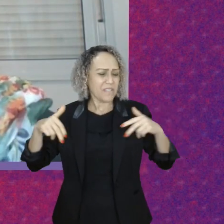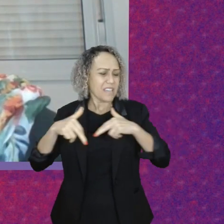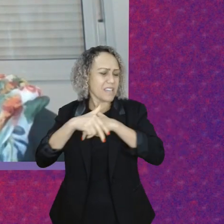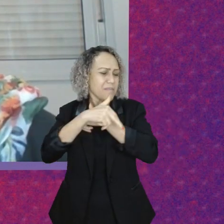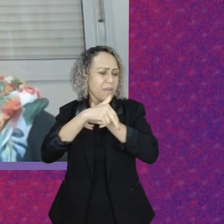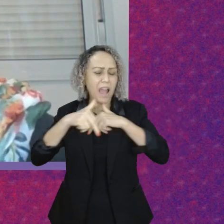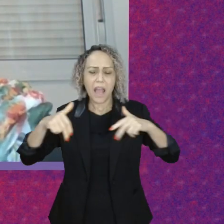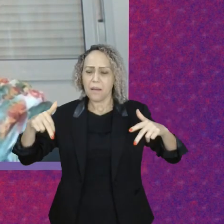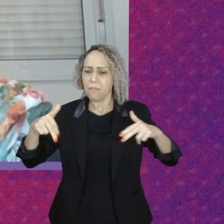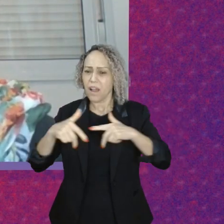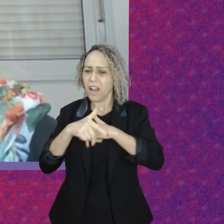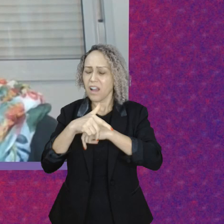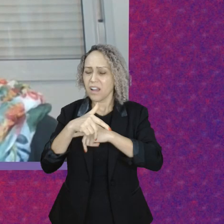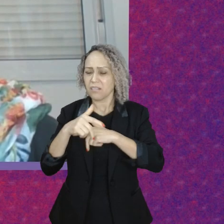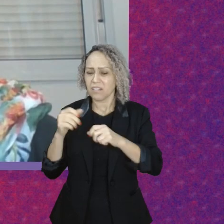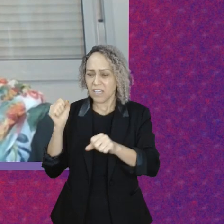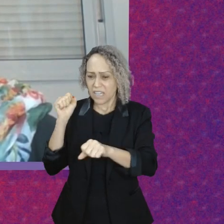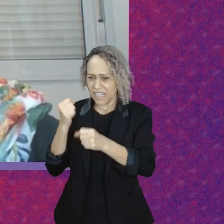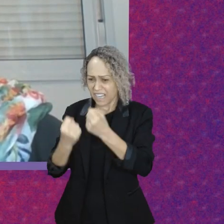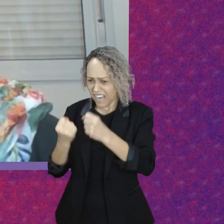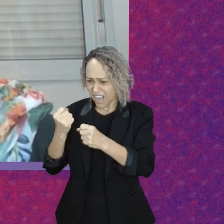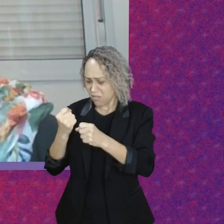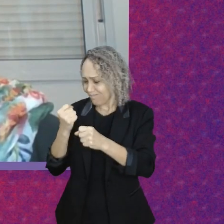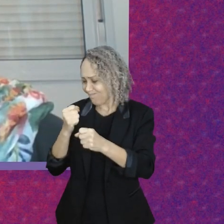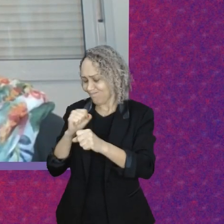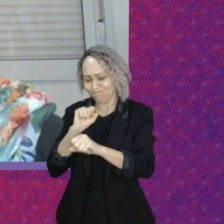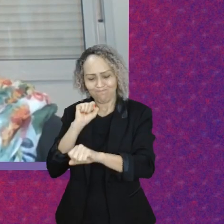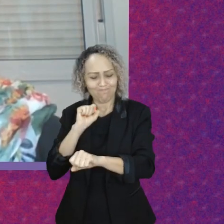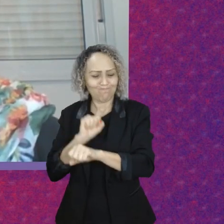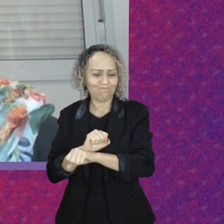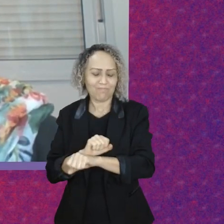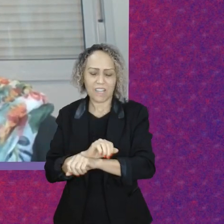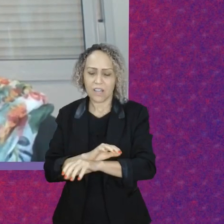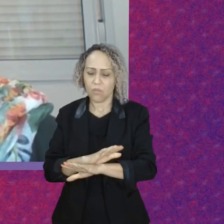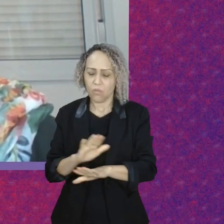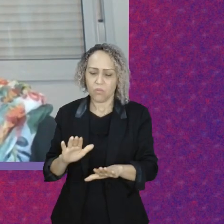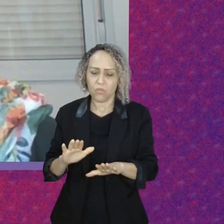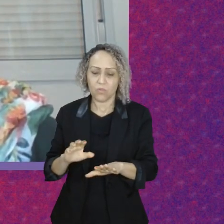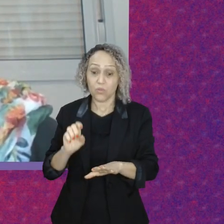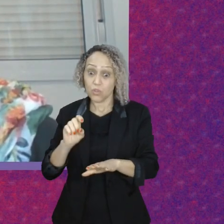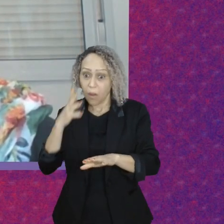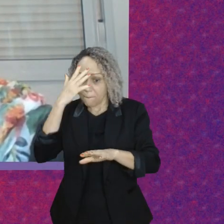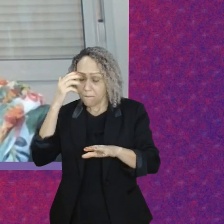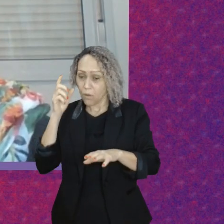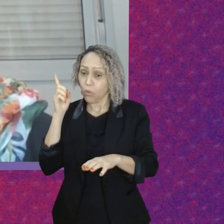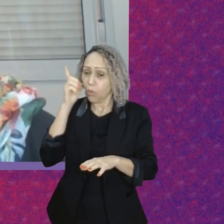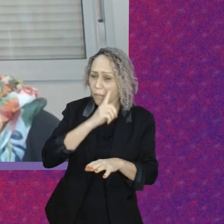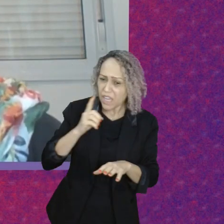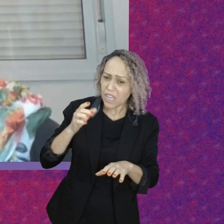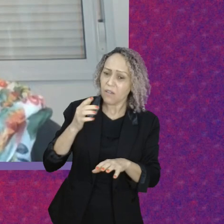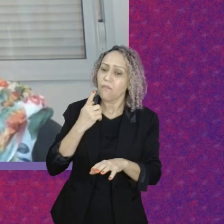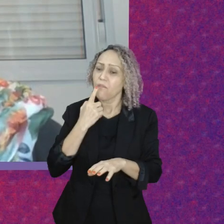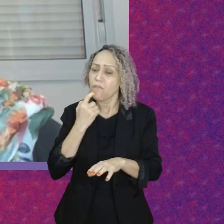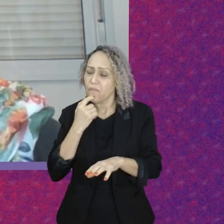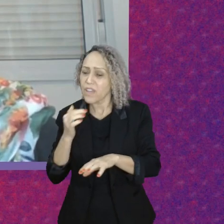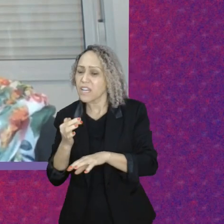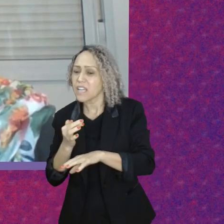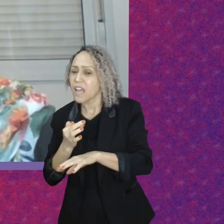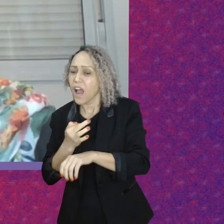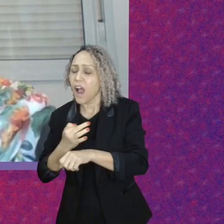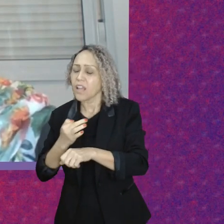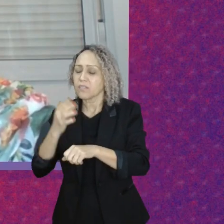a importância dessas decisões e dessas discussões, dessas disputas dos